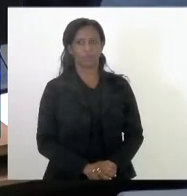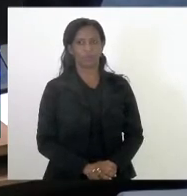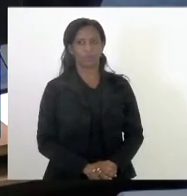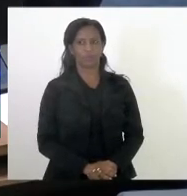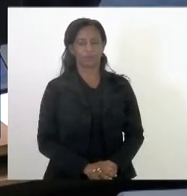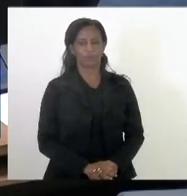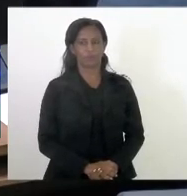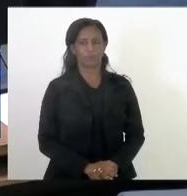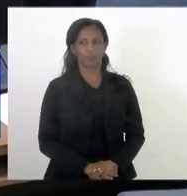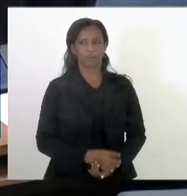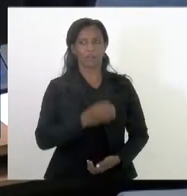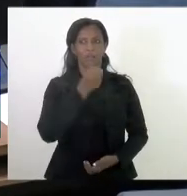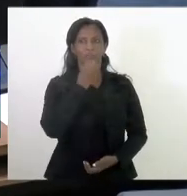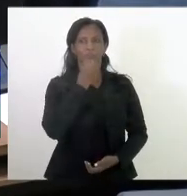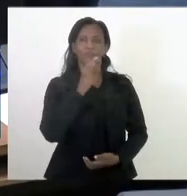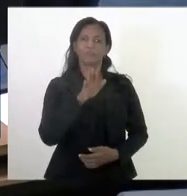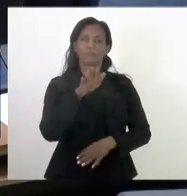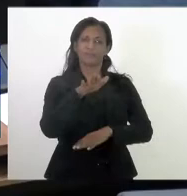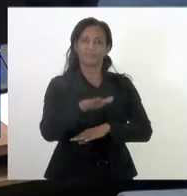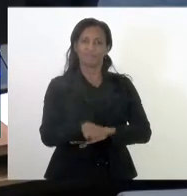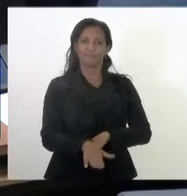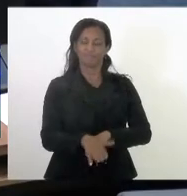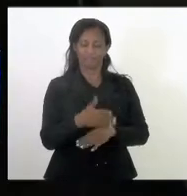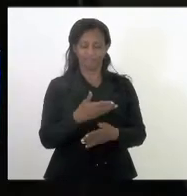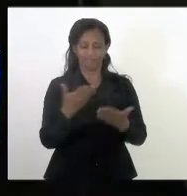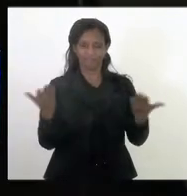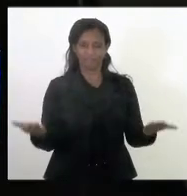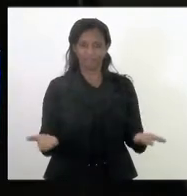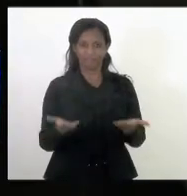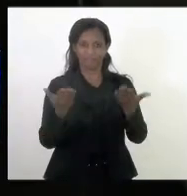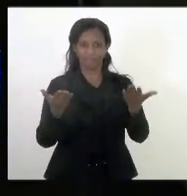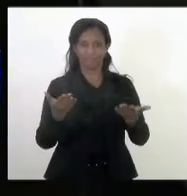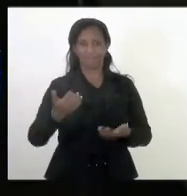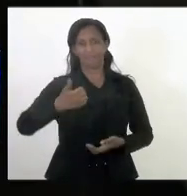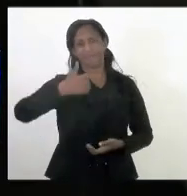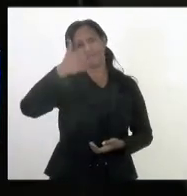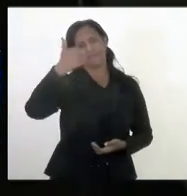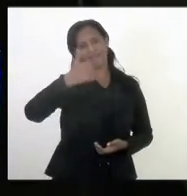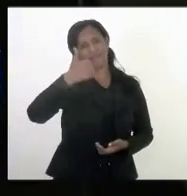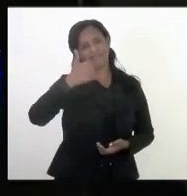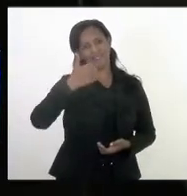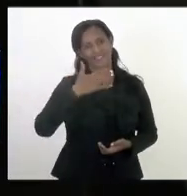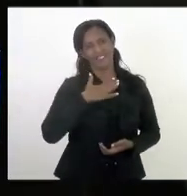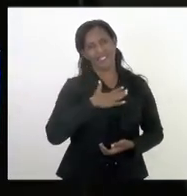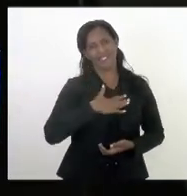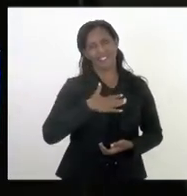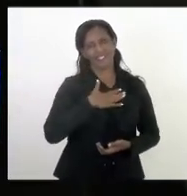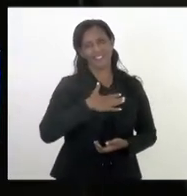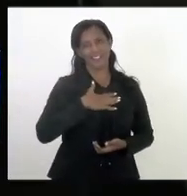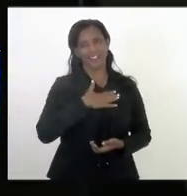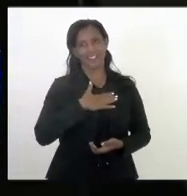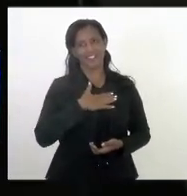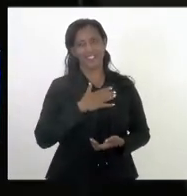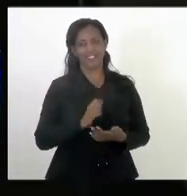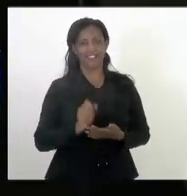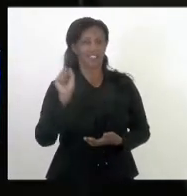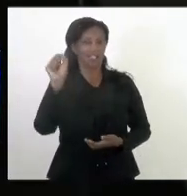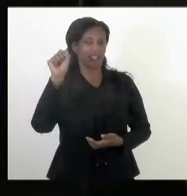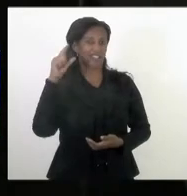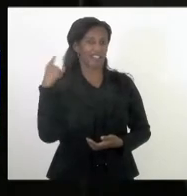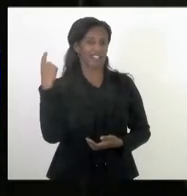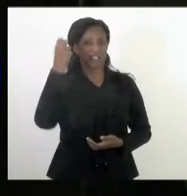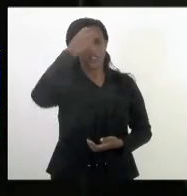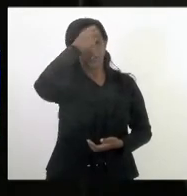Boa tarde a todas e todos. Em primeiro lugar, eu queria saudar o eterno deputado Dr. Sadio Noel, ex-prefeito